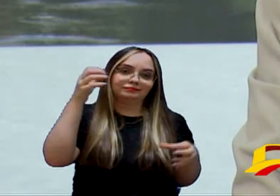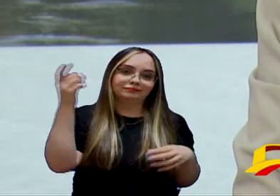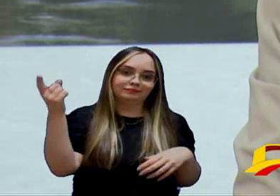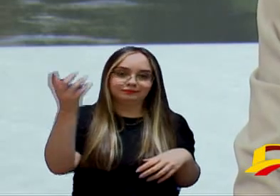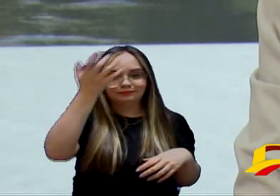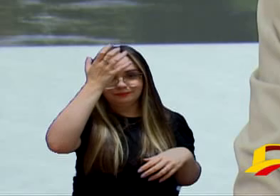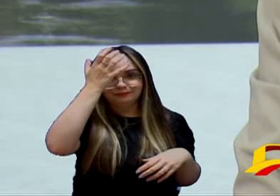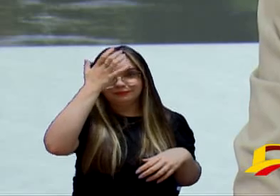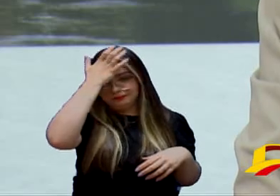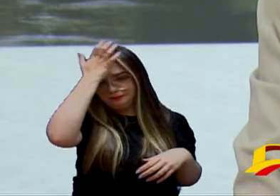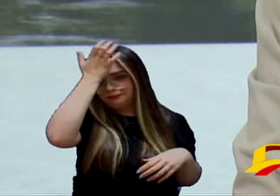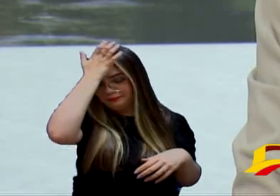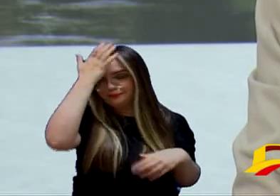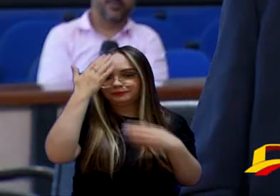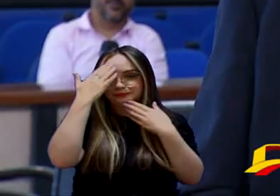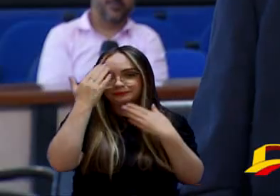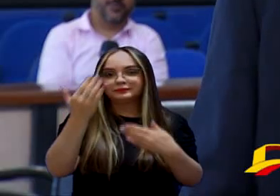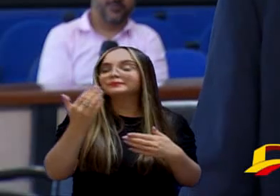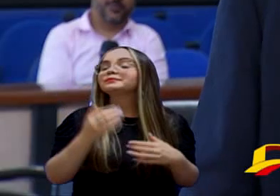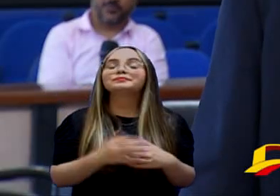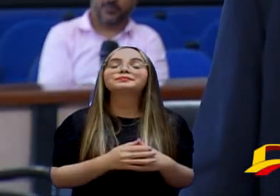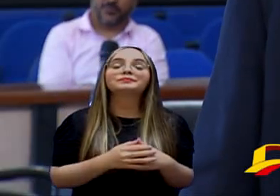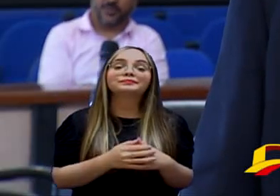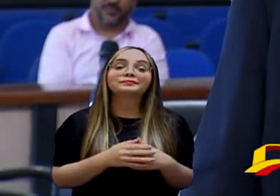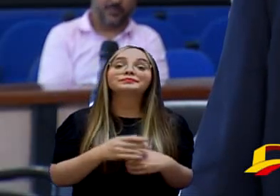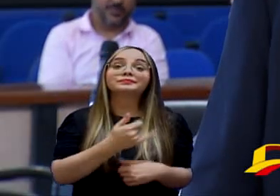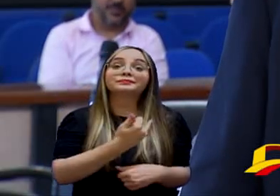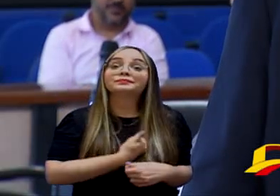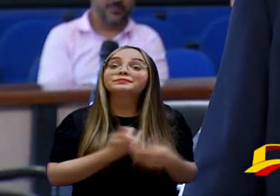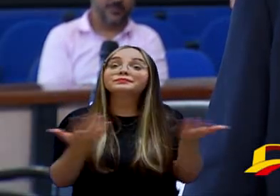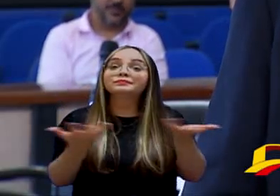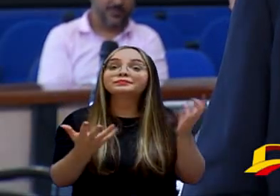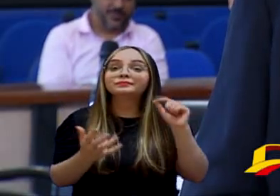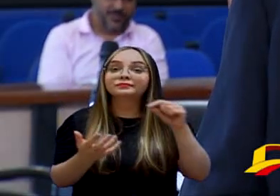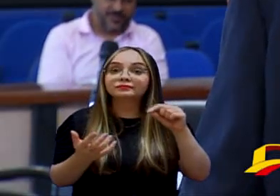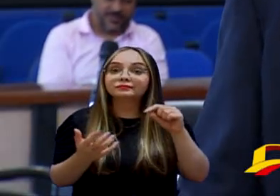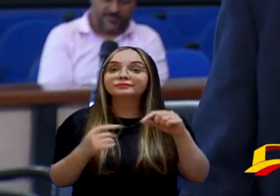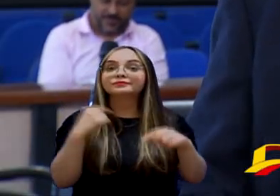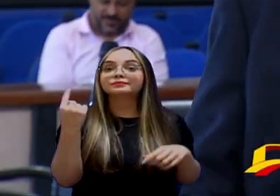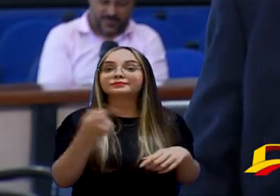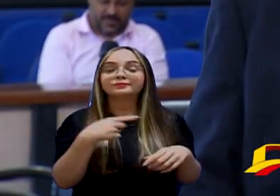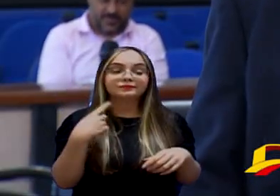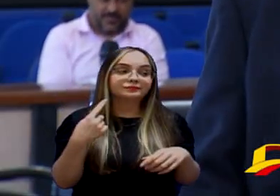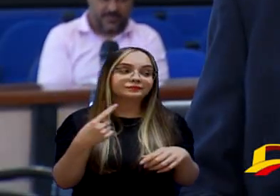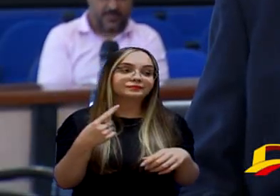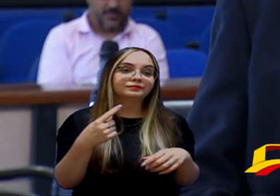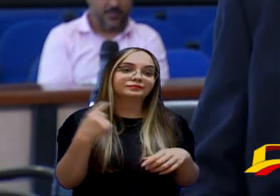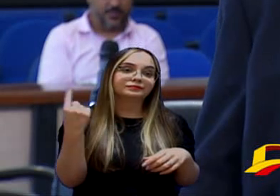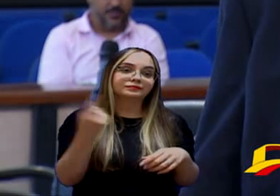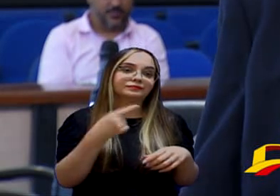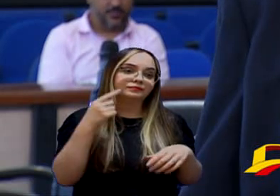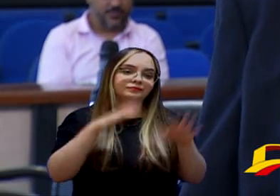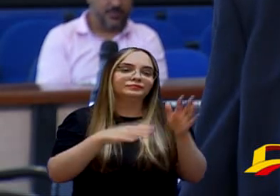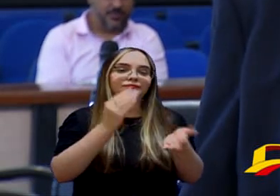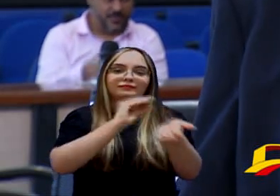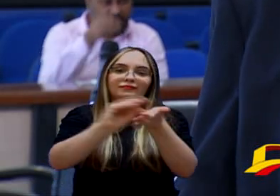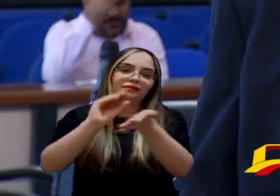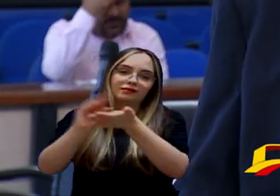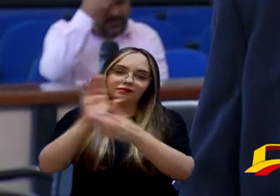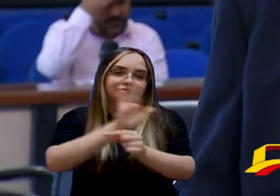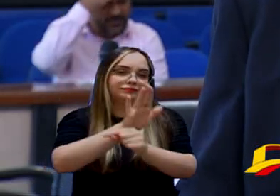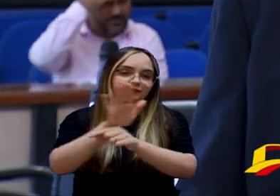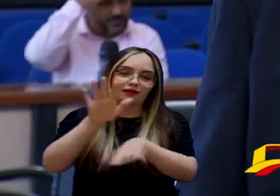obrigado olha eu acabei de ser informado que nós mandamos eu vocês mandam e-mail para tanto lugar que